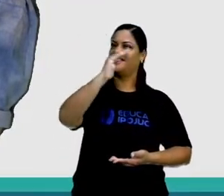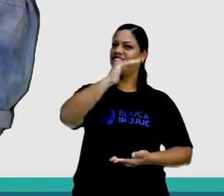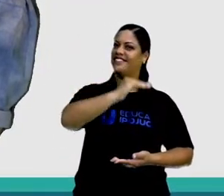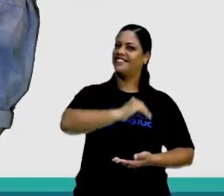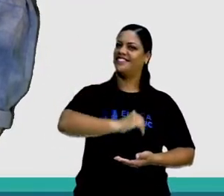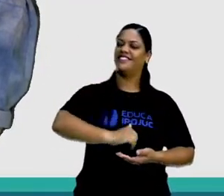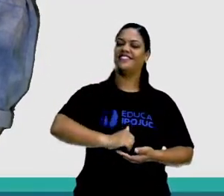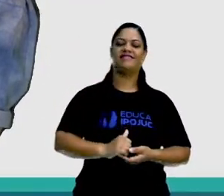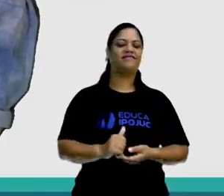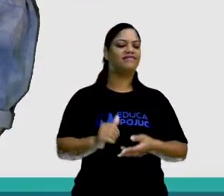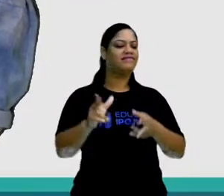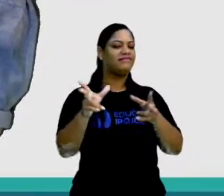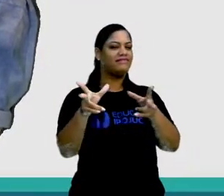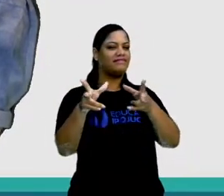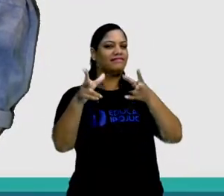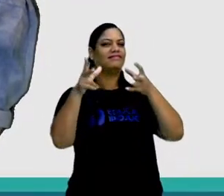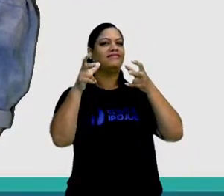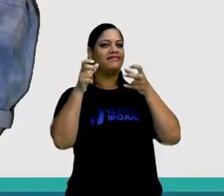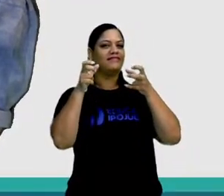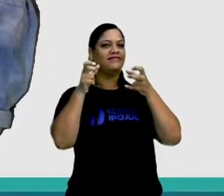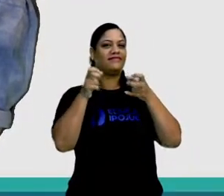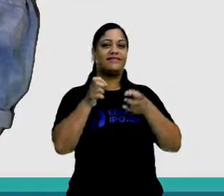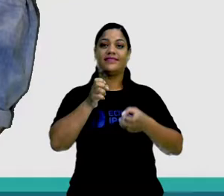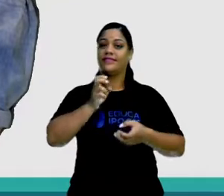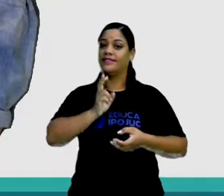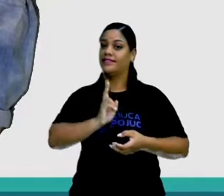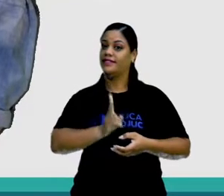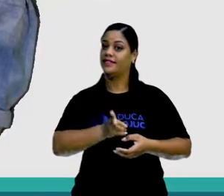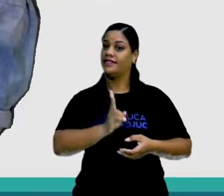Vamos lá, preste atenção.